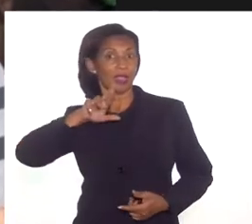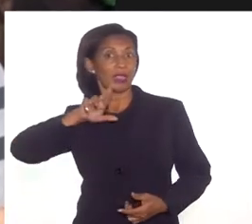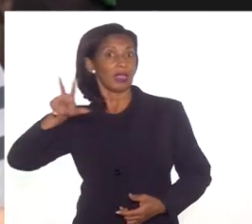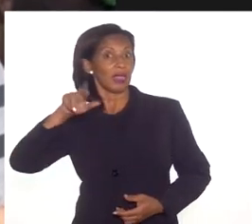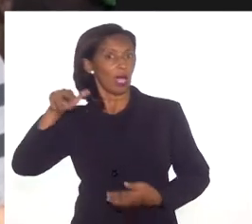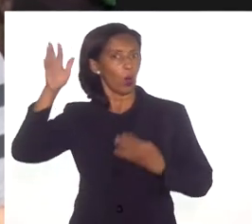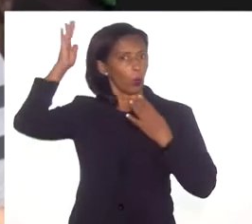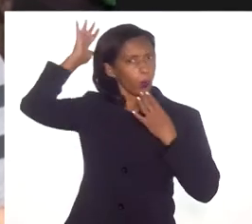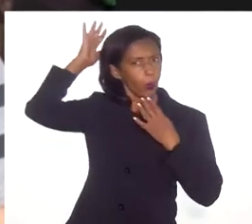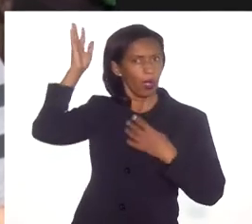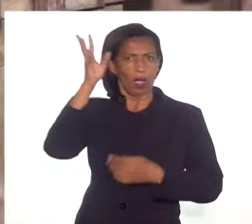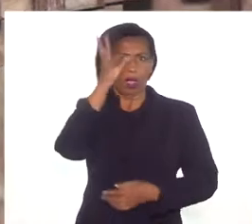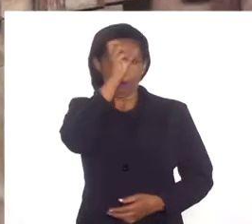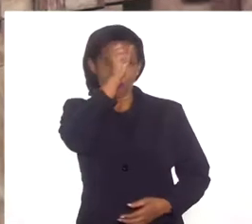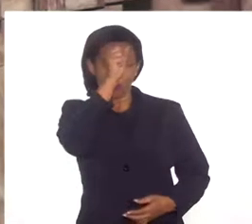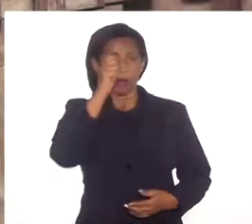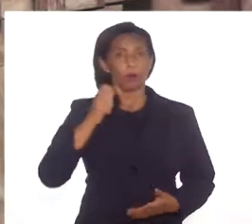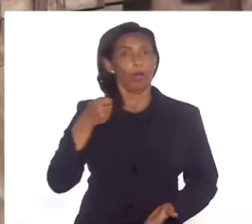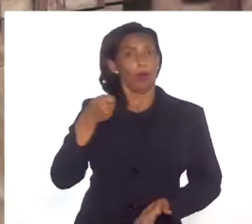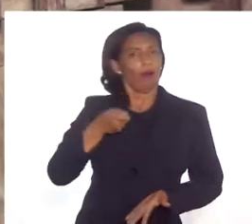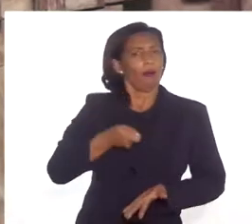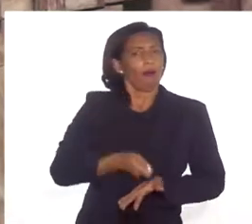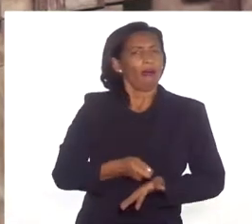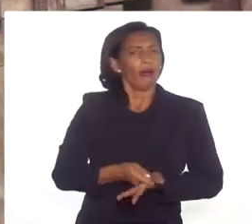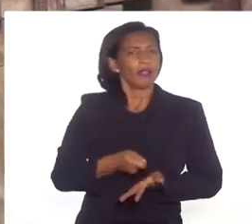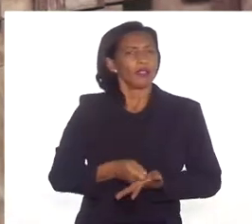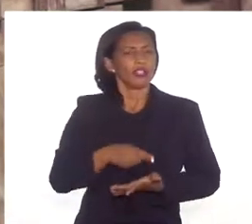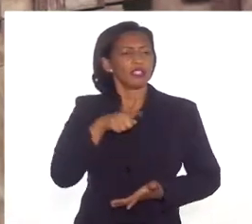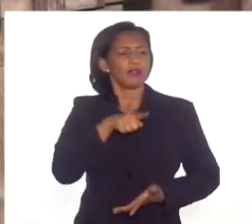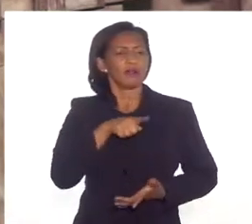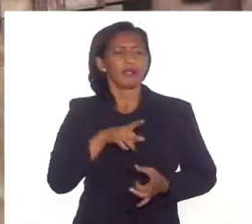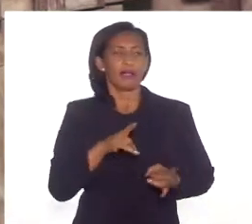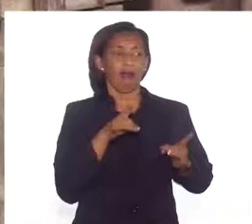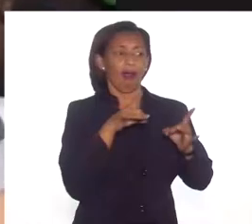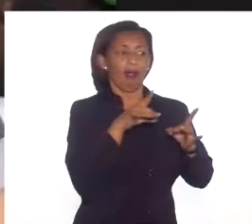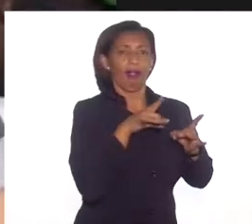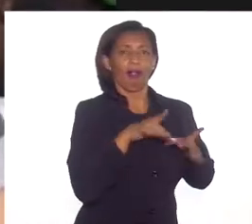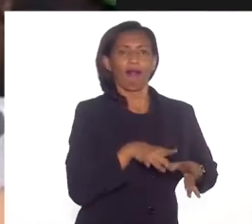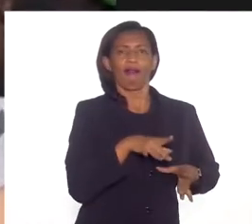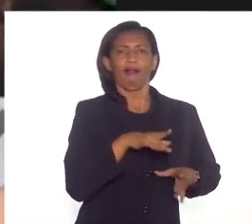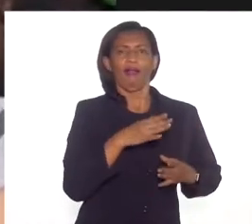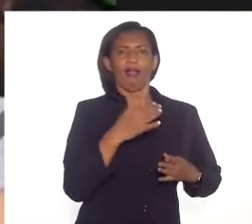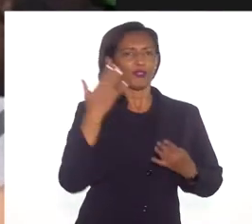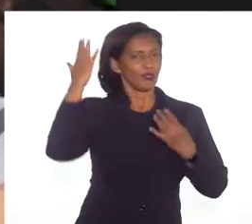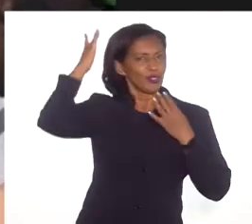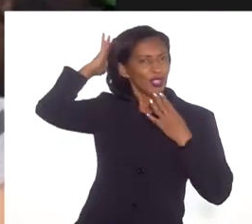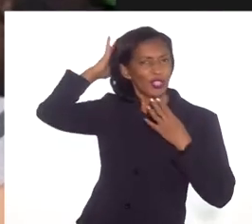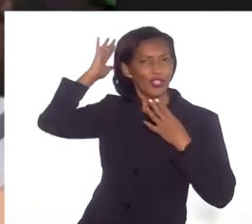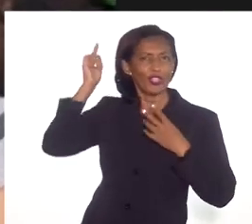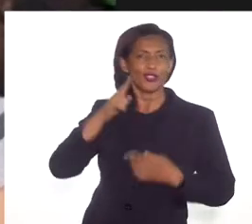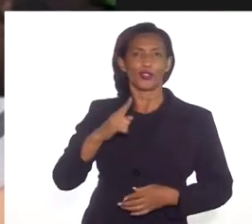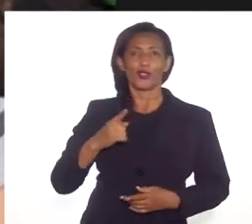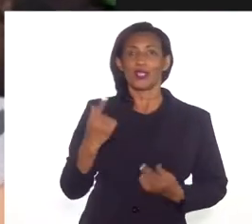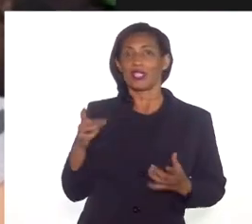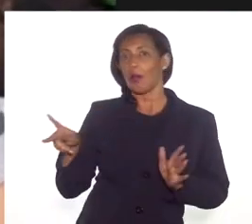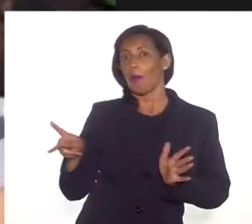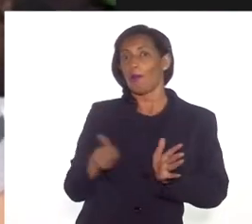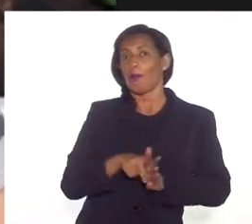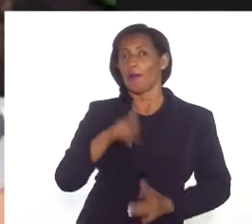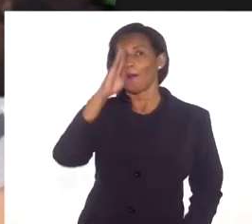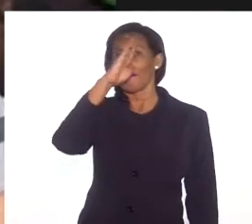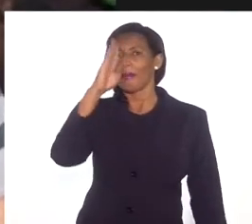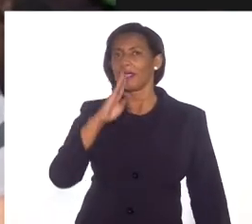indígenas aprendiam, porque essa era uma garantia de que eu deixaria de ser munduruku, né? E passaria a ser só um brasileiro, como se